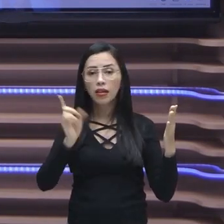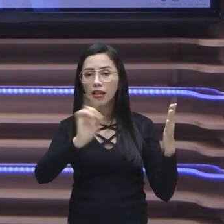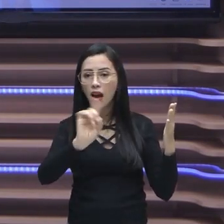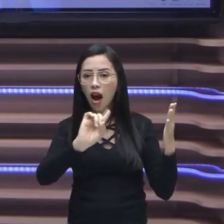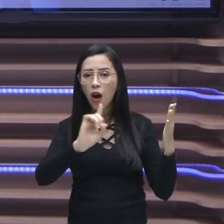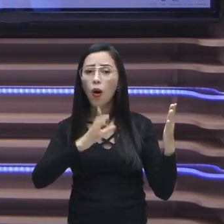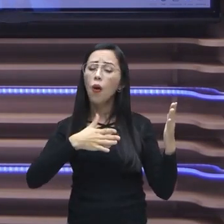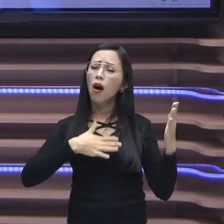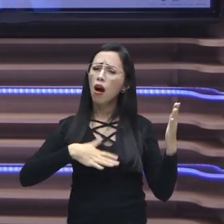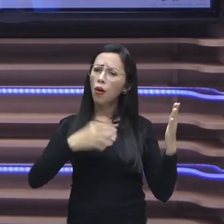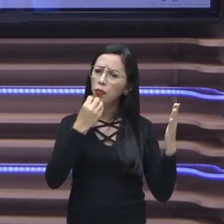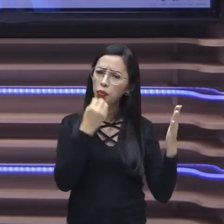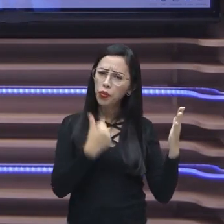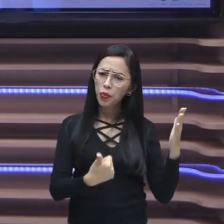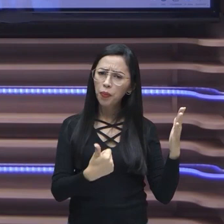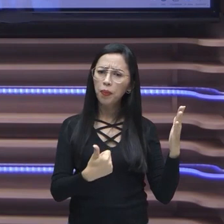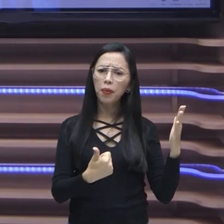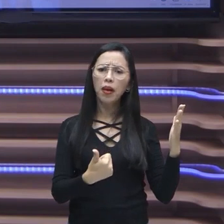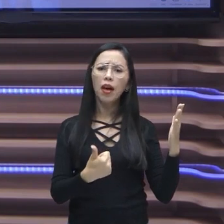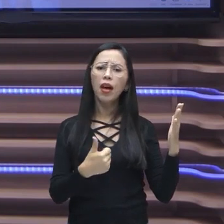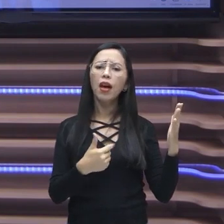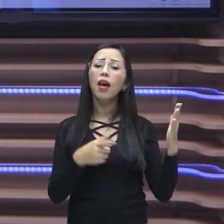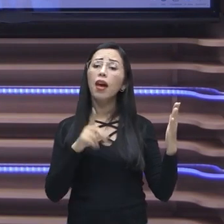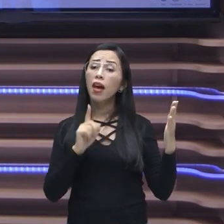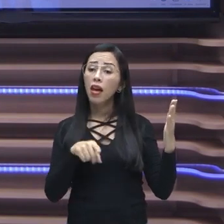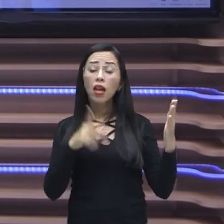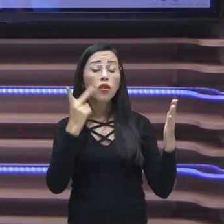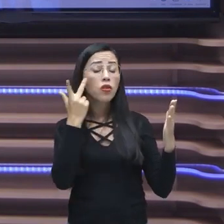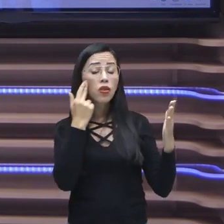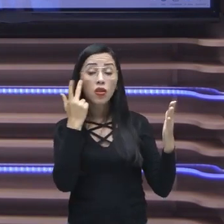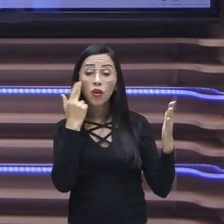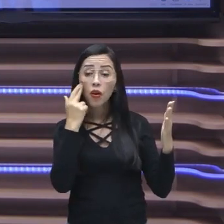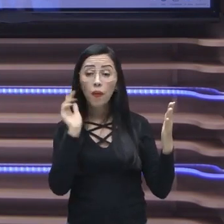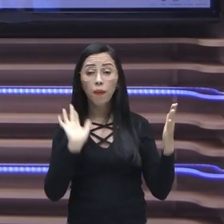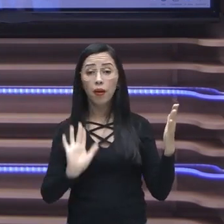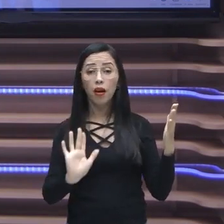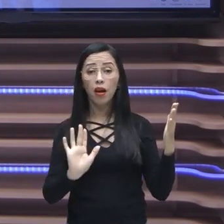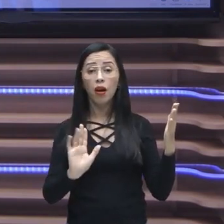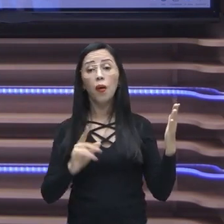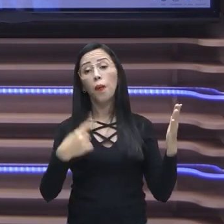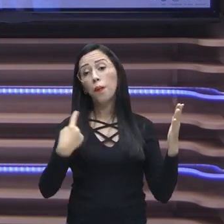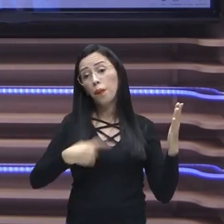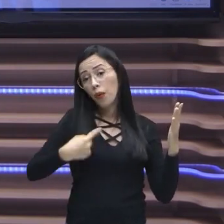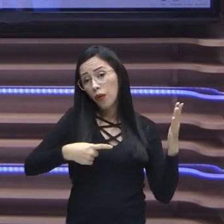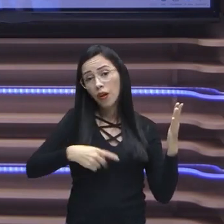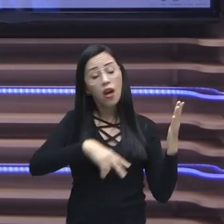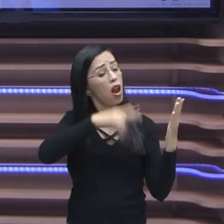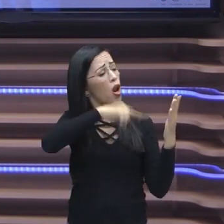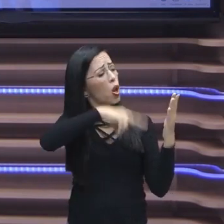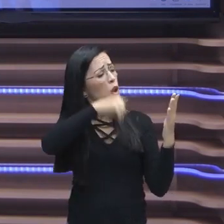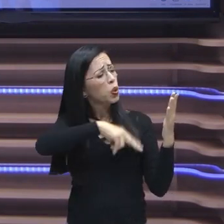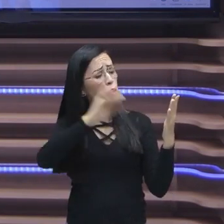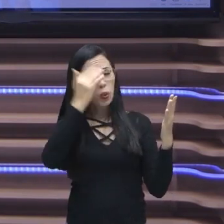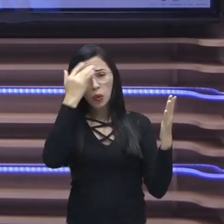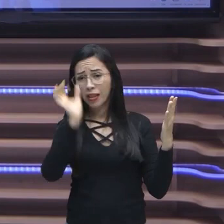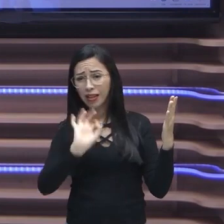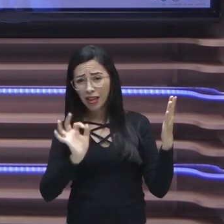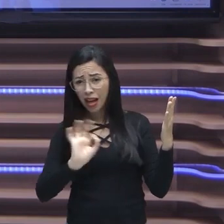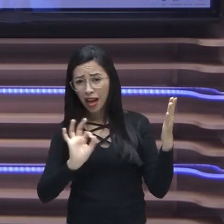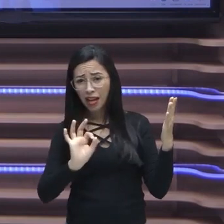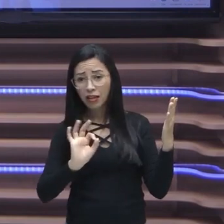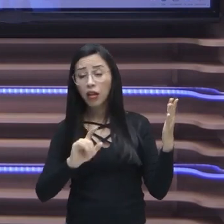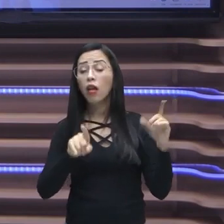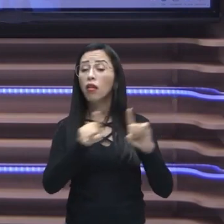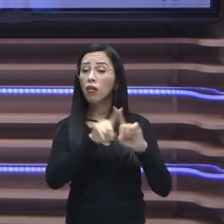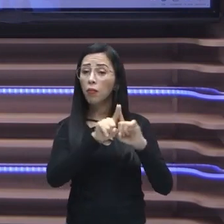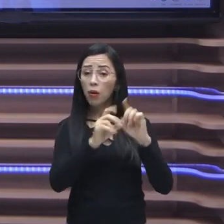Tudo bem, isso é normal. Tanto na leitura, quando você não entende, quanto na